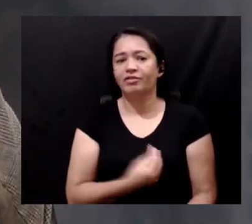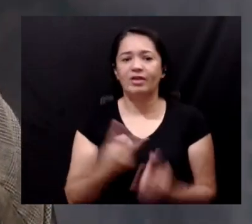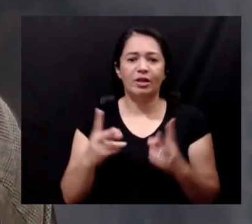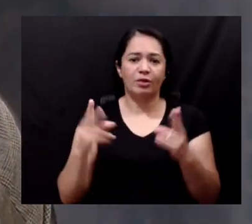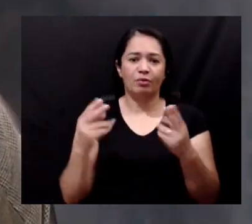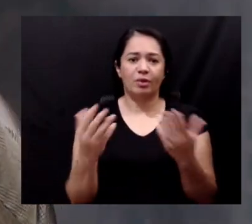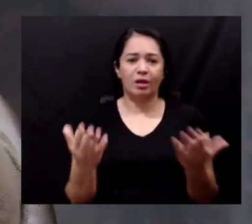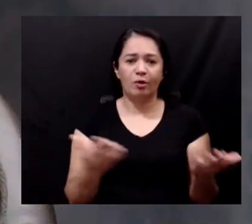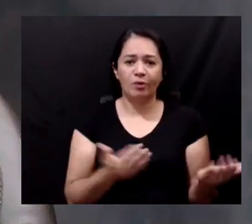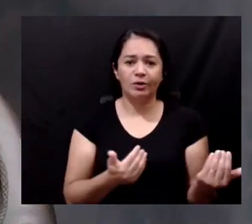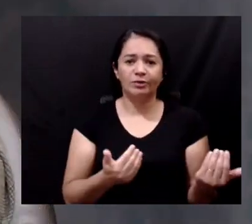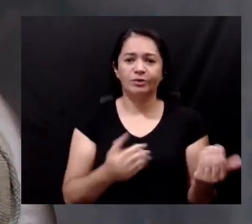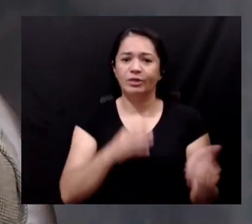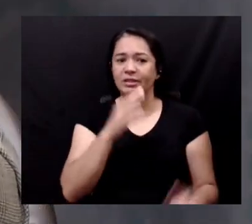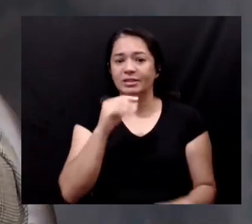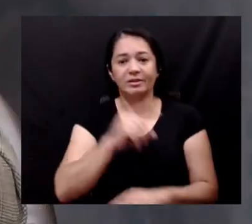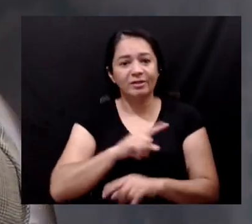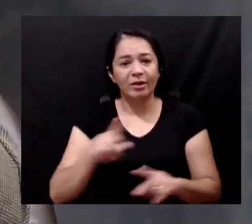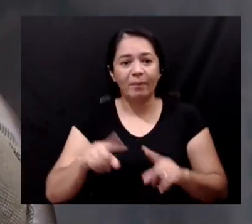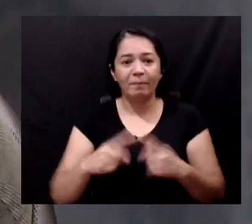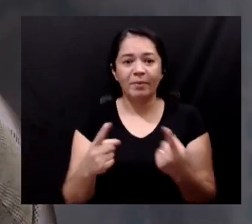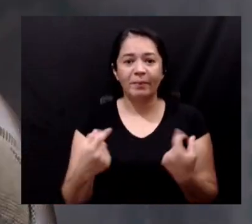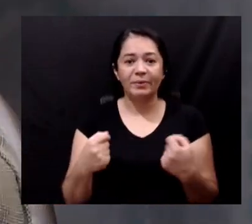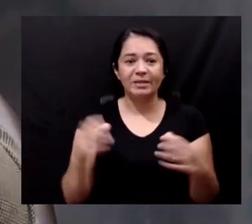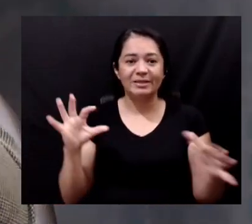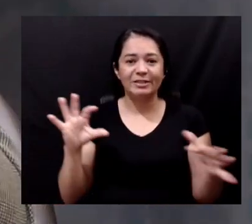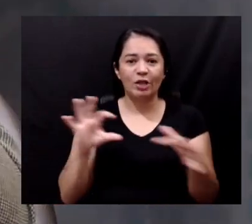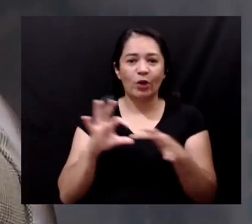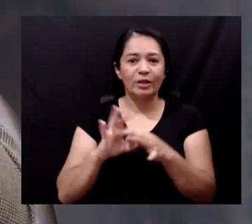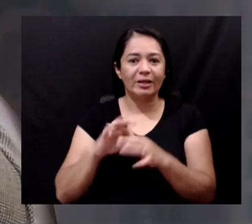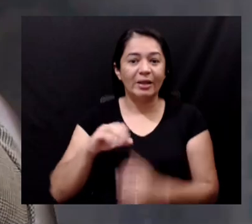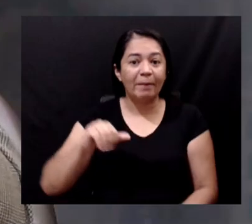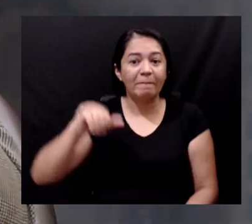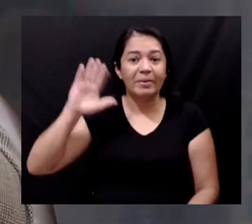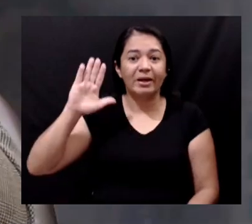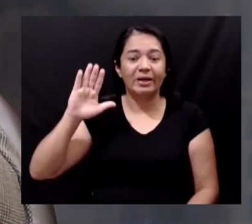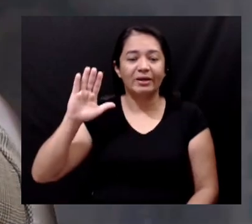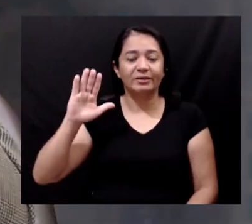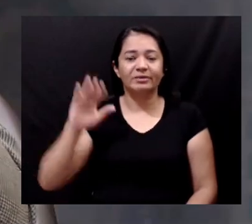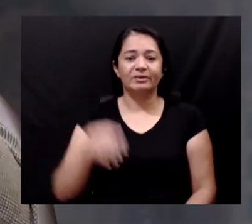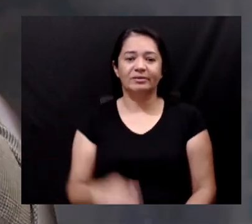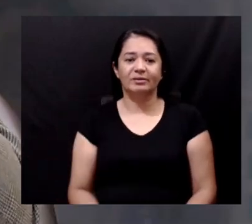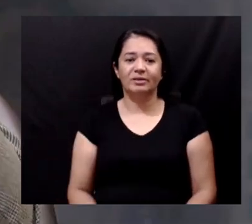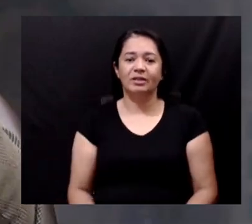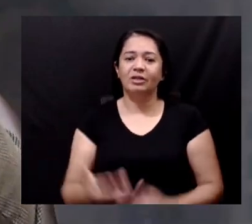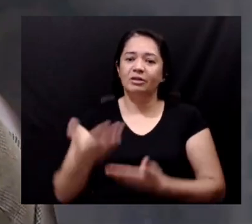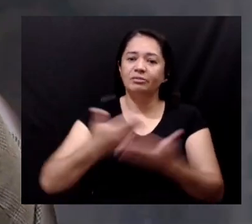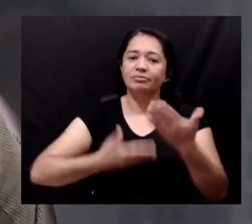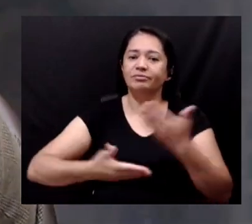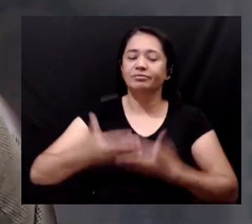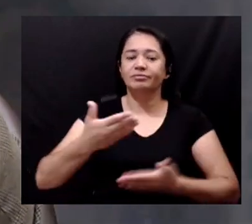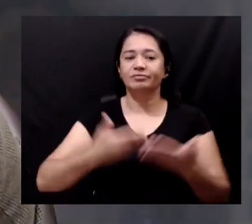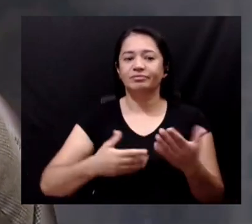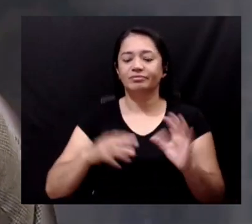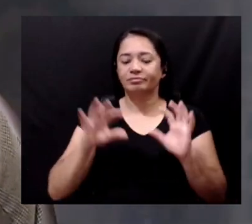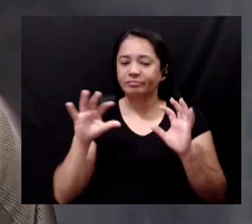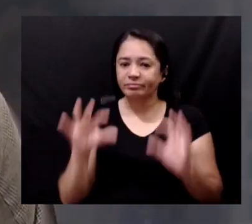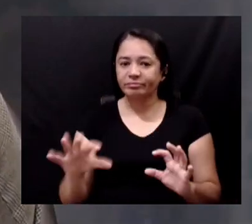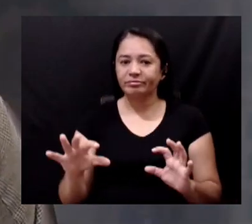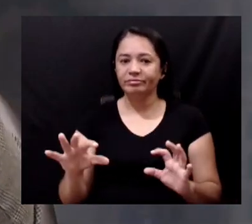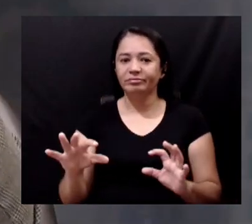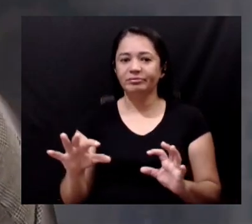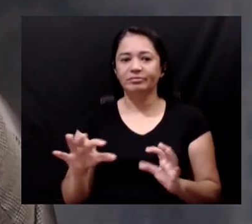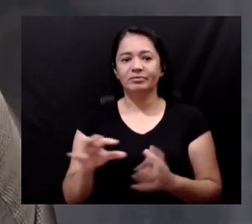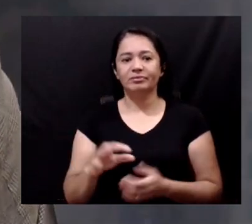igual, mas a gente se conectar mais, a gente estar mais ali envolvido, né. E aí tal, né, e